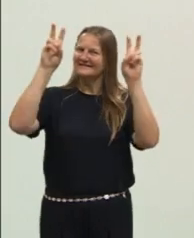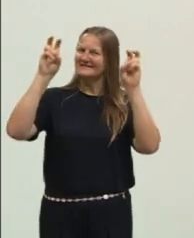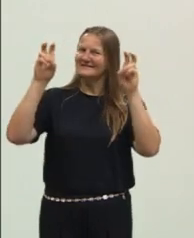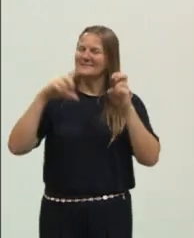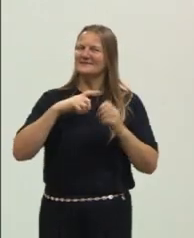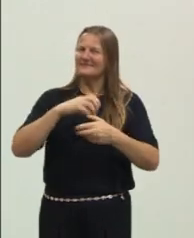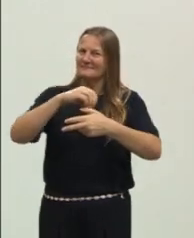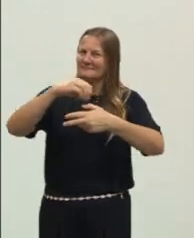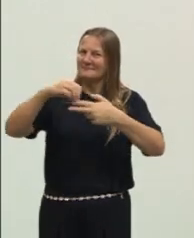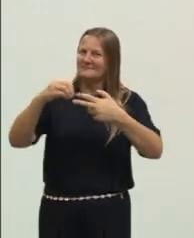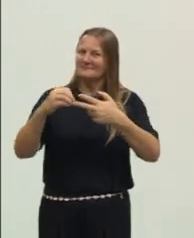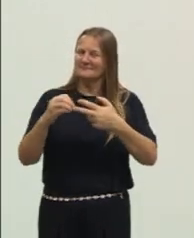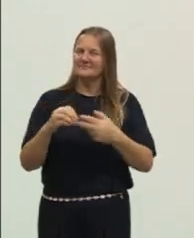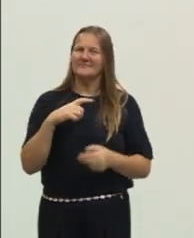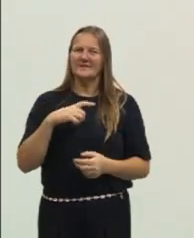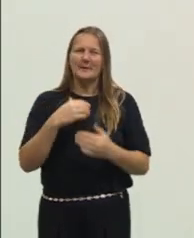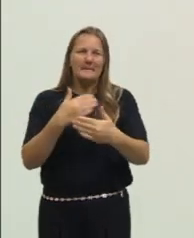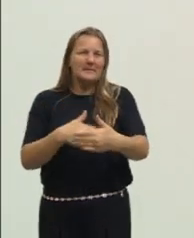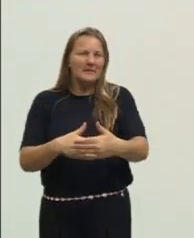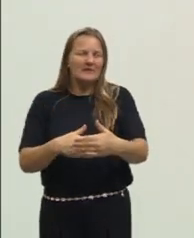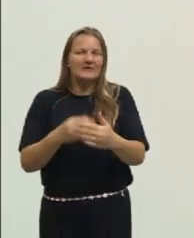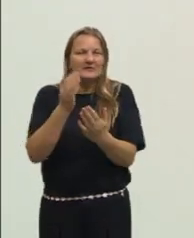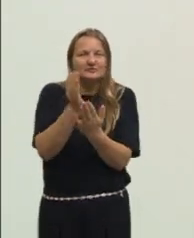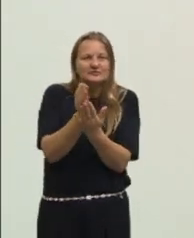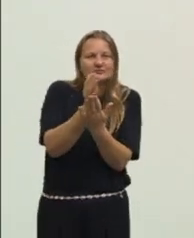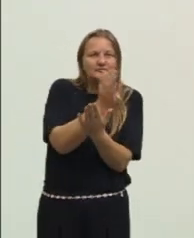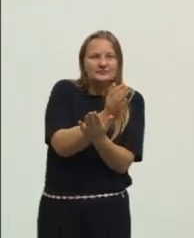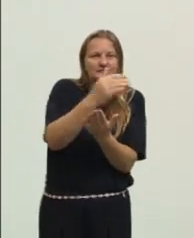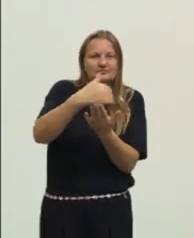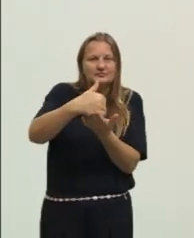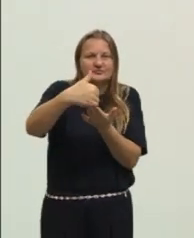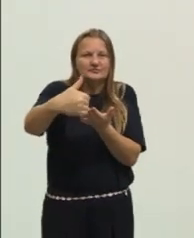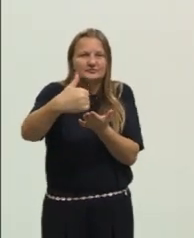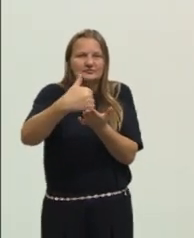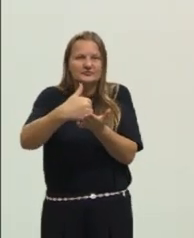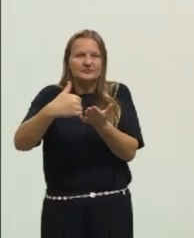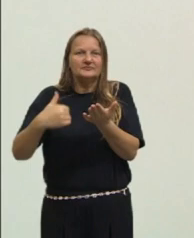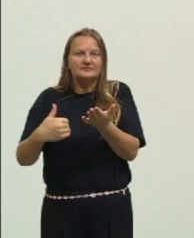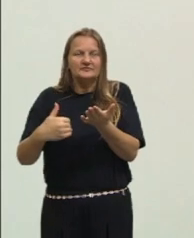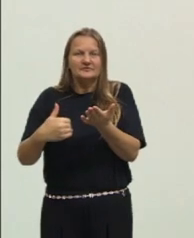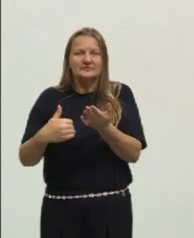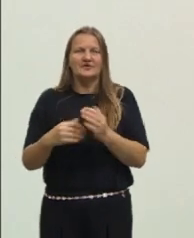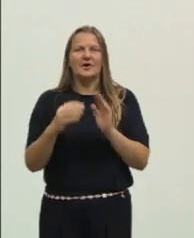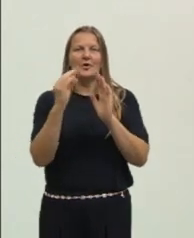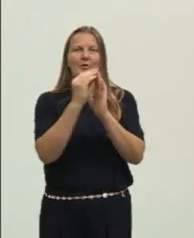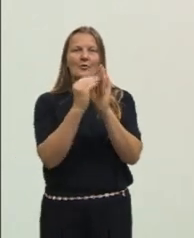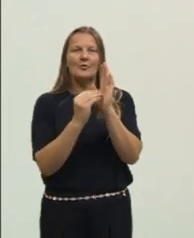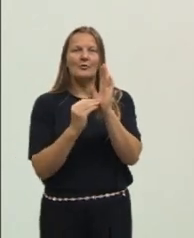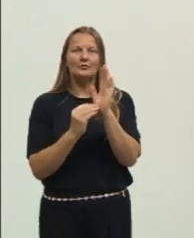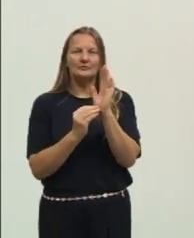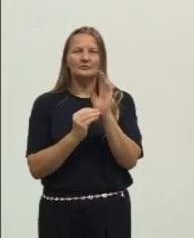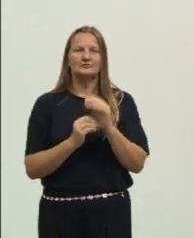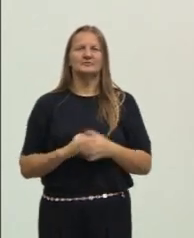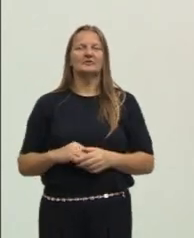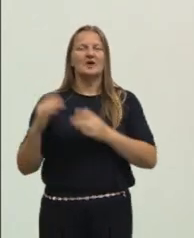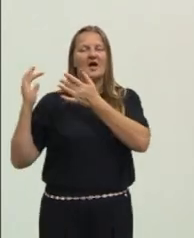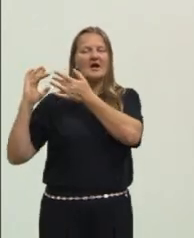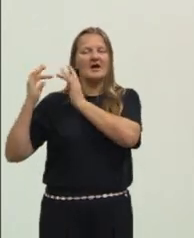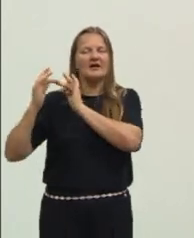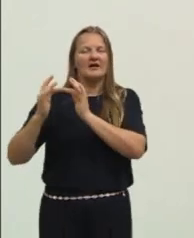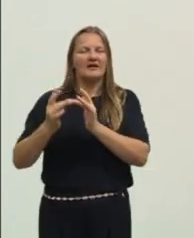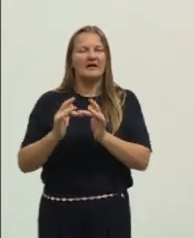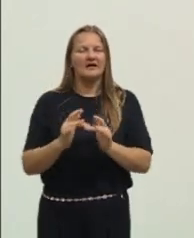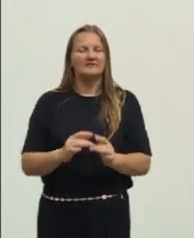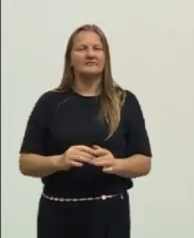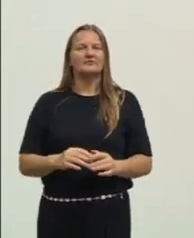e parece que a prova ela foi dividida em parte da conteúdos plástico digamos assim antigos e